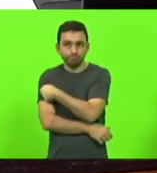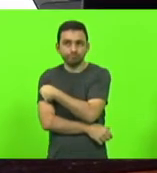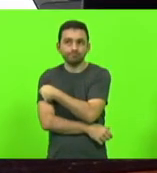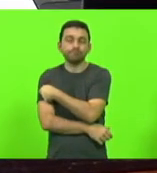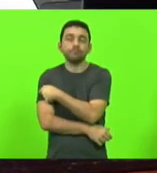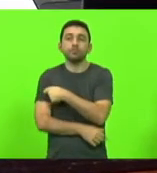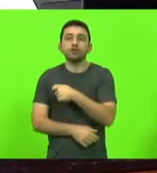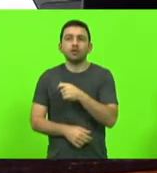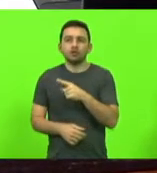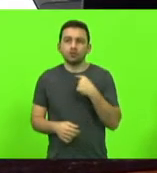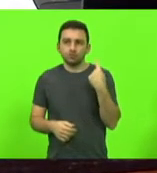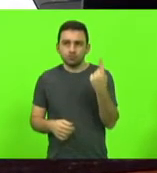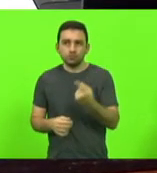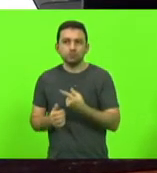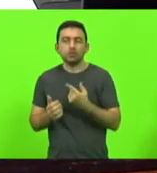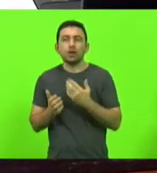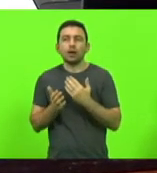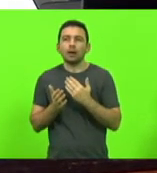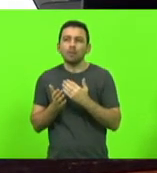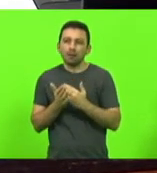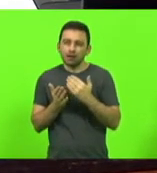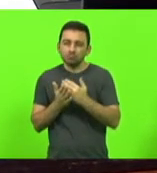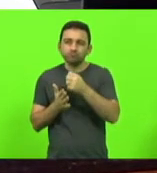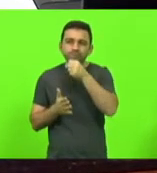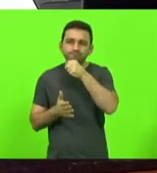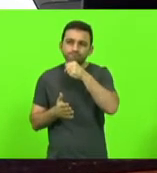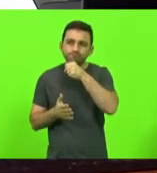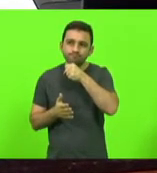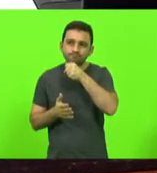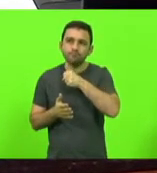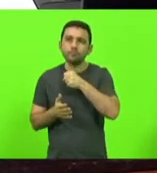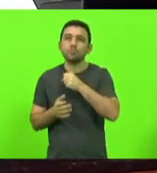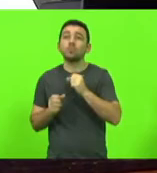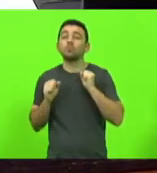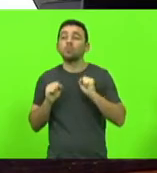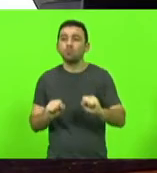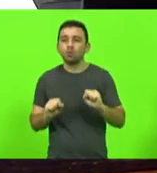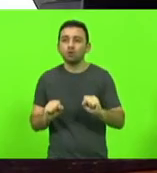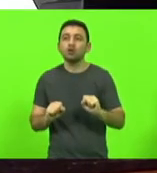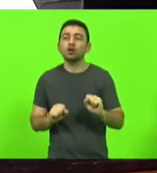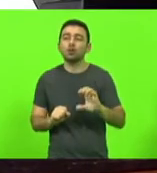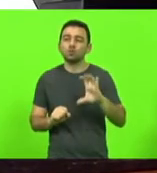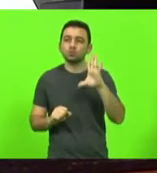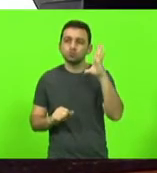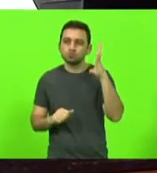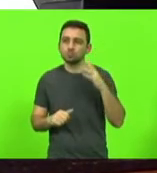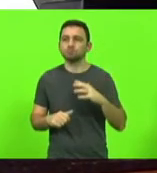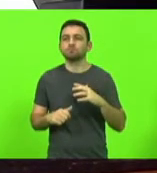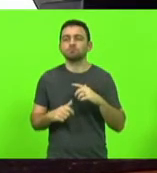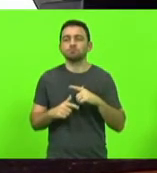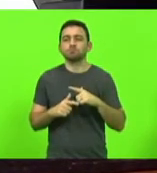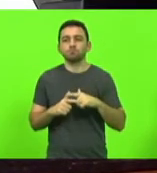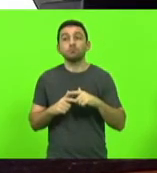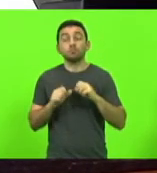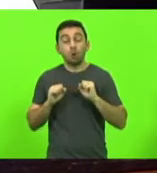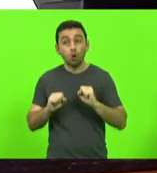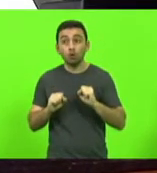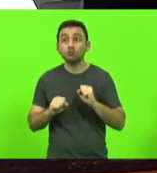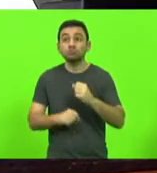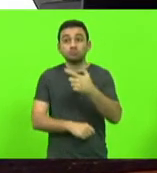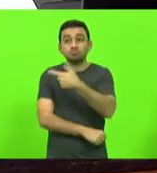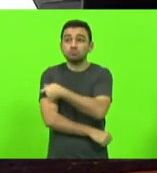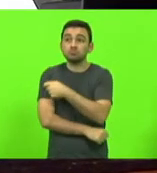nós, os mais antigos, podemos ter a possibilidade de ter até a terceira dose, e acho que nos